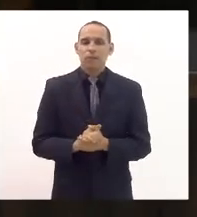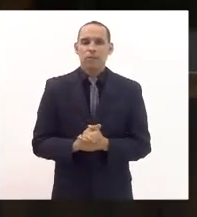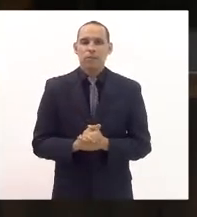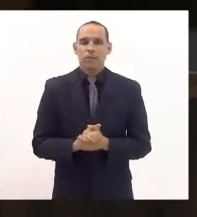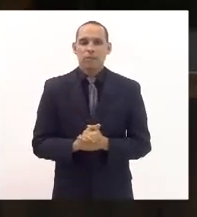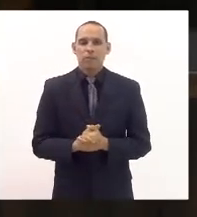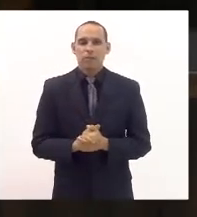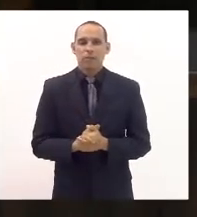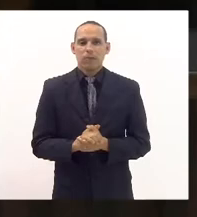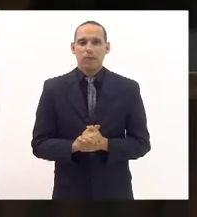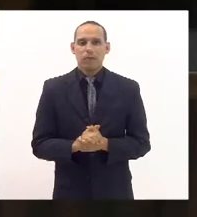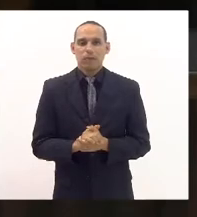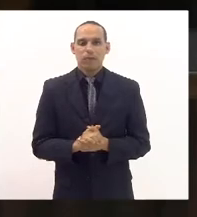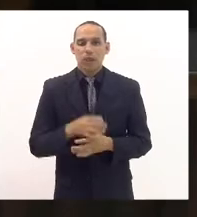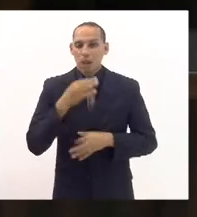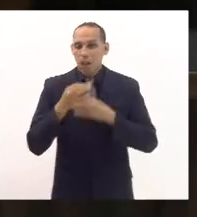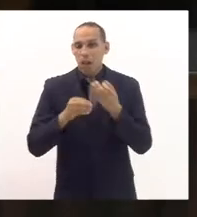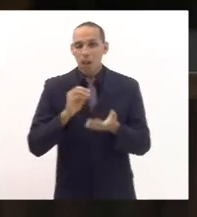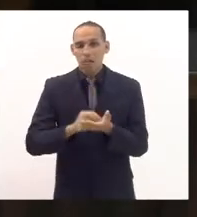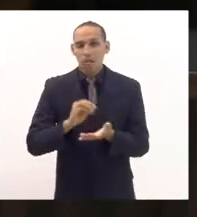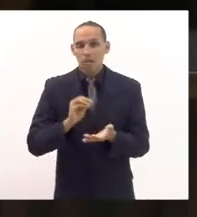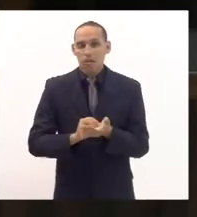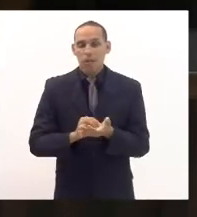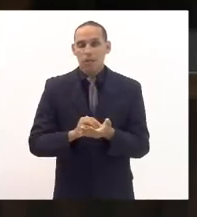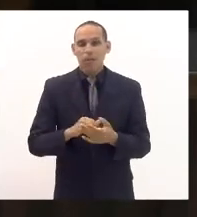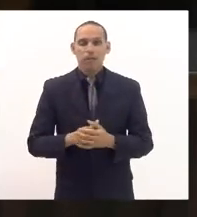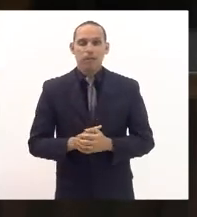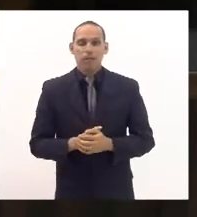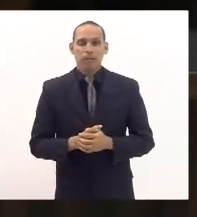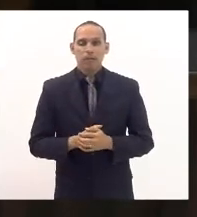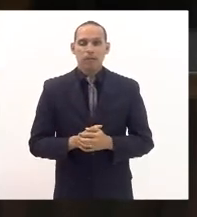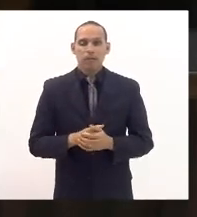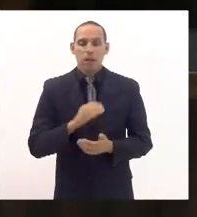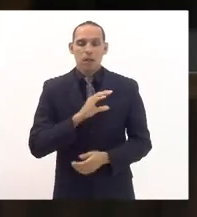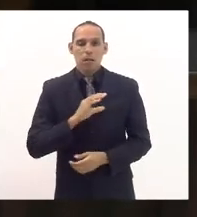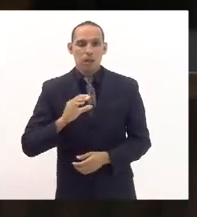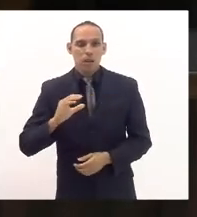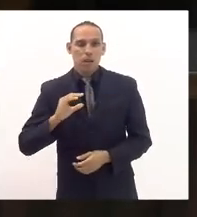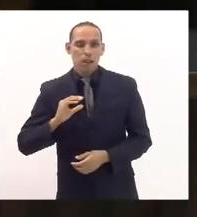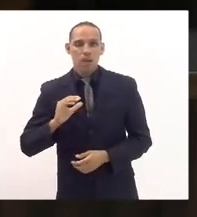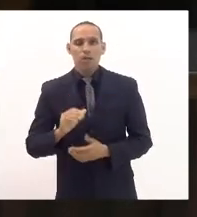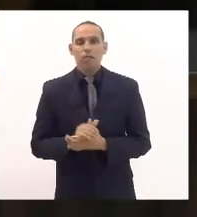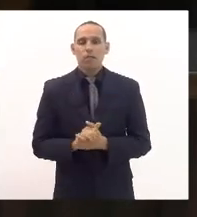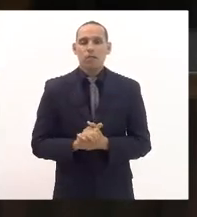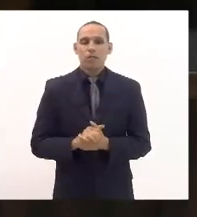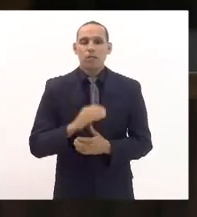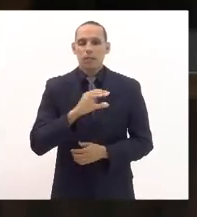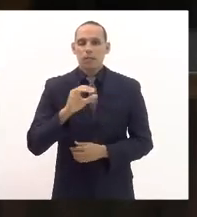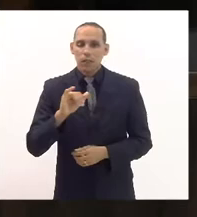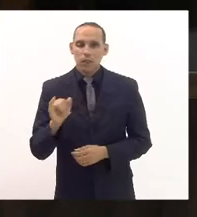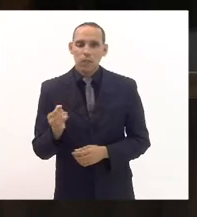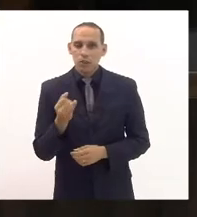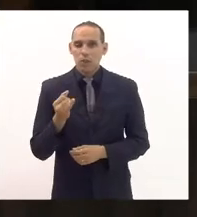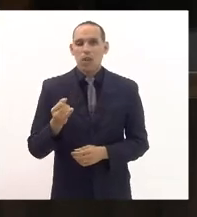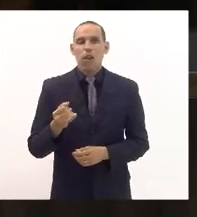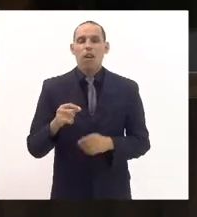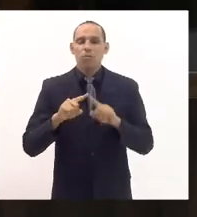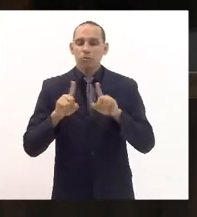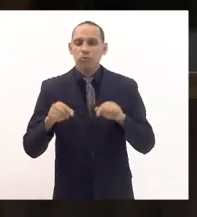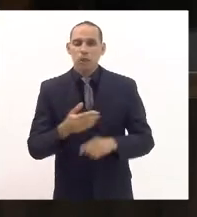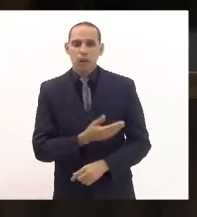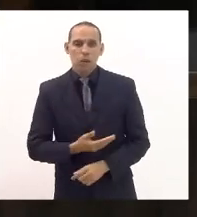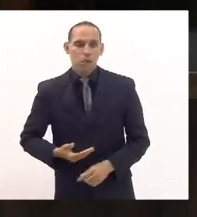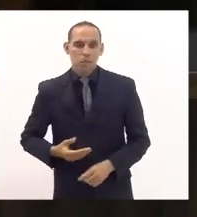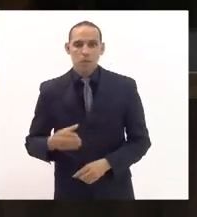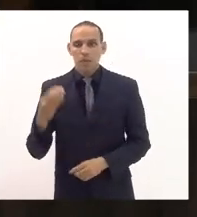providências pendentes e pareceres a comissão de condição de Justiça de servidores públicos de educação sem